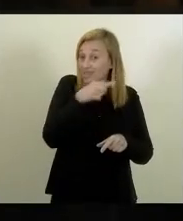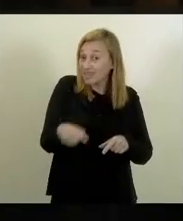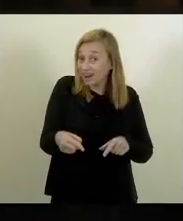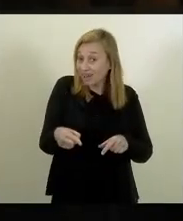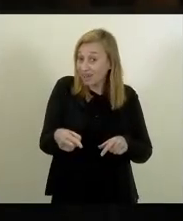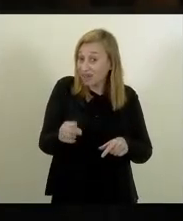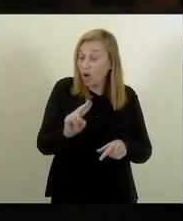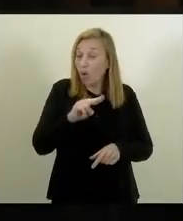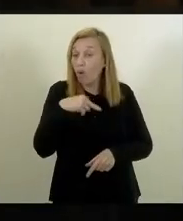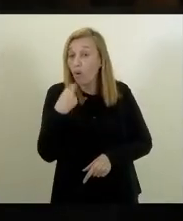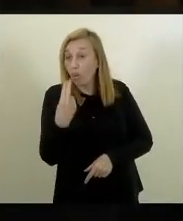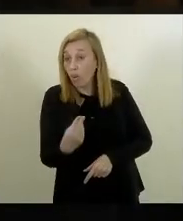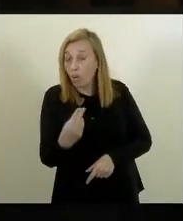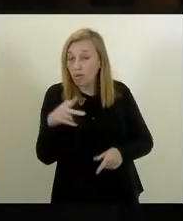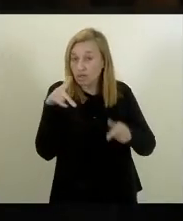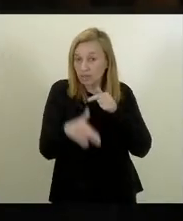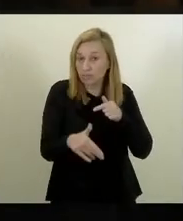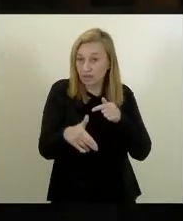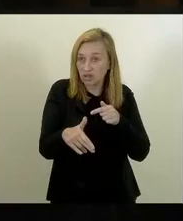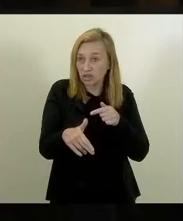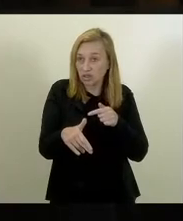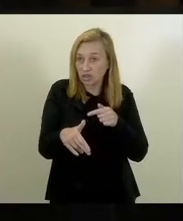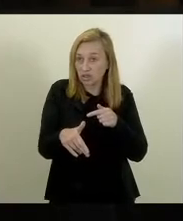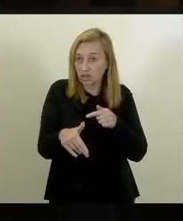ou impedida,